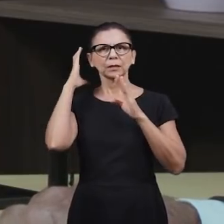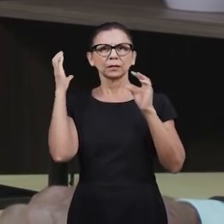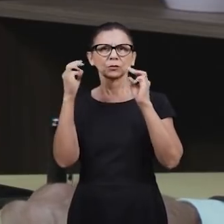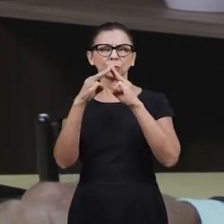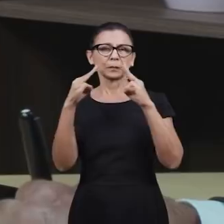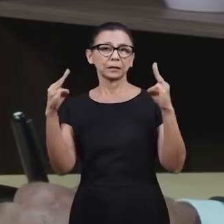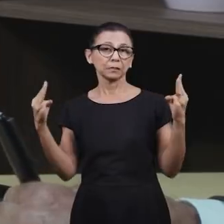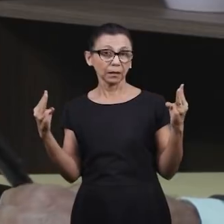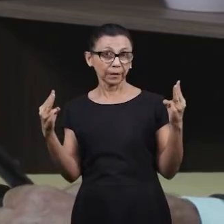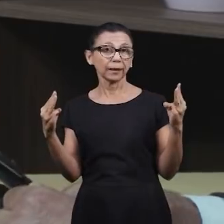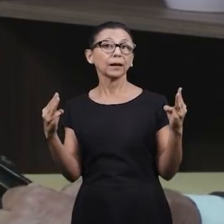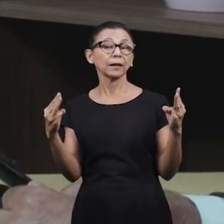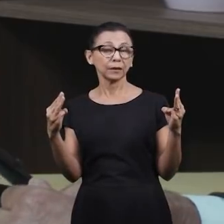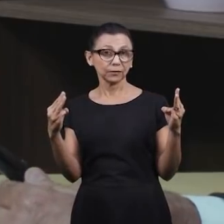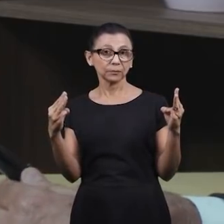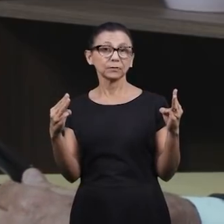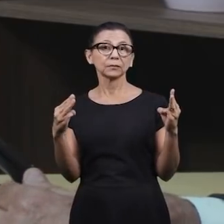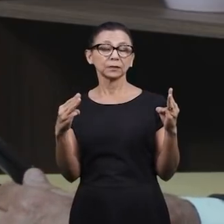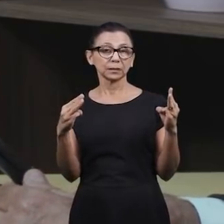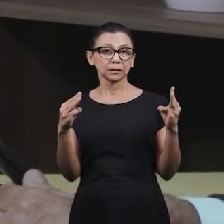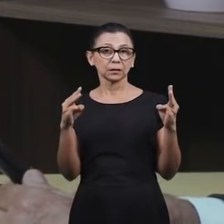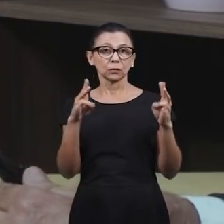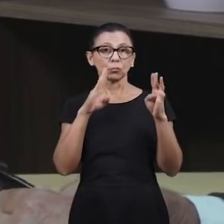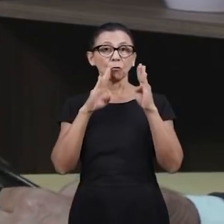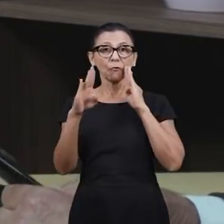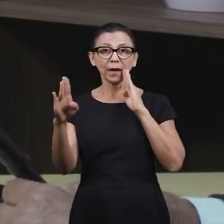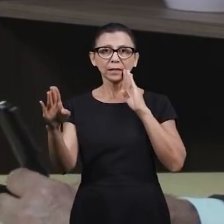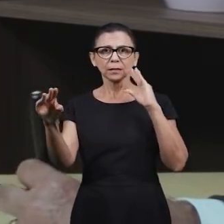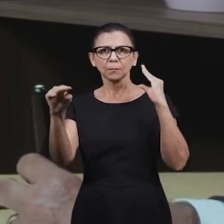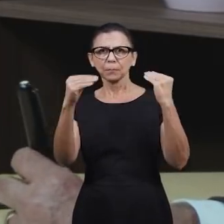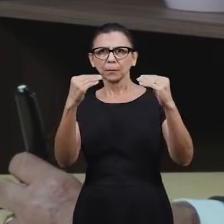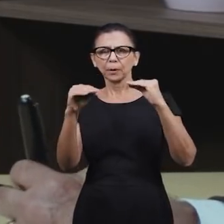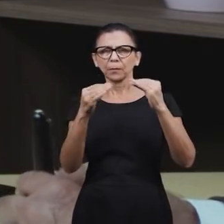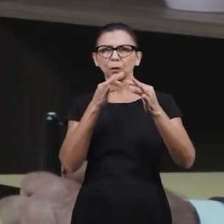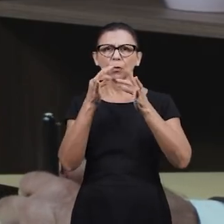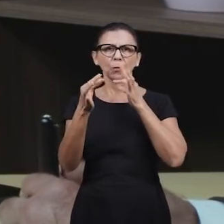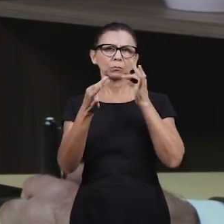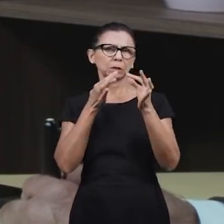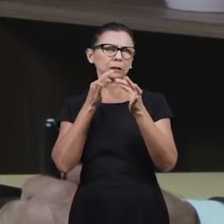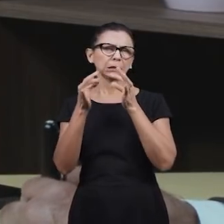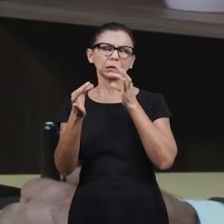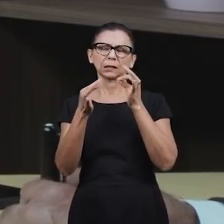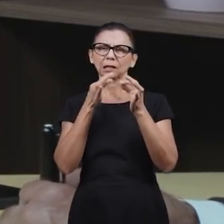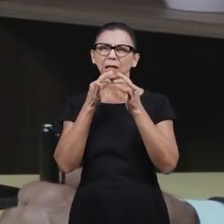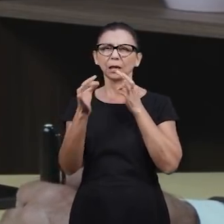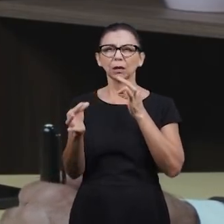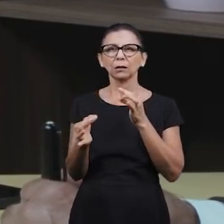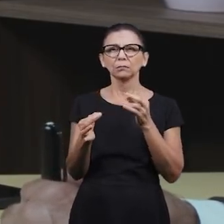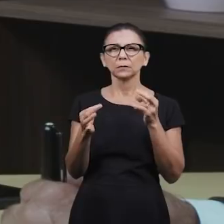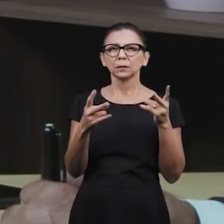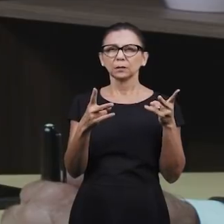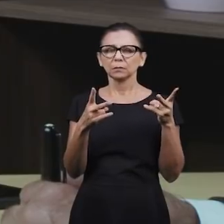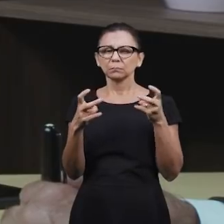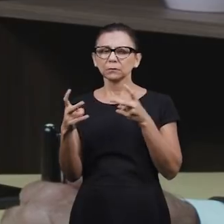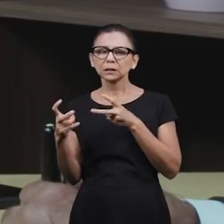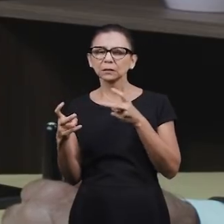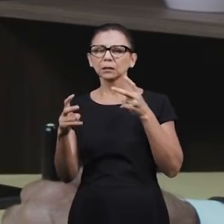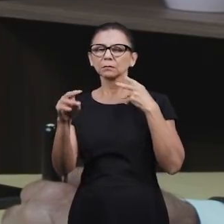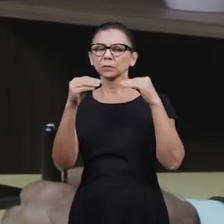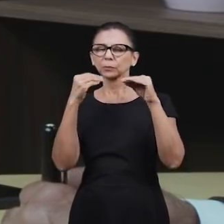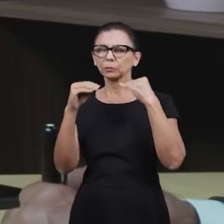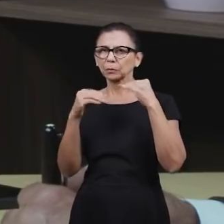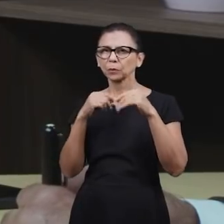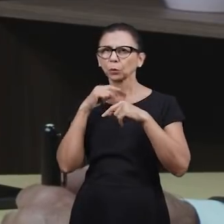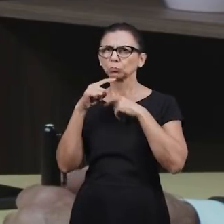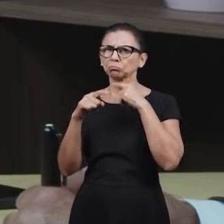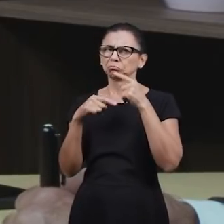Rádio Manaim. Inclusive no Facebook você pode fazer ali o seu comentário, colocar o seu comentário, fazer as suas observações, colocar a